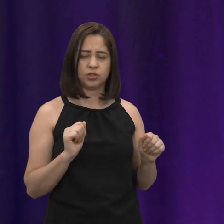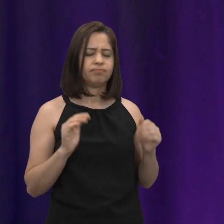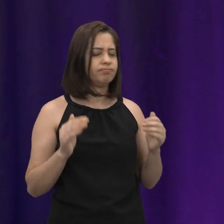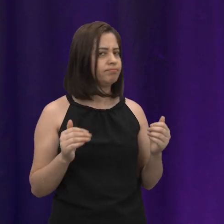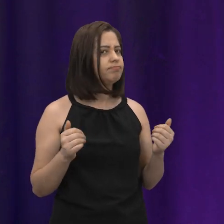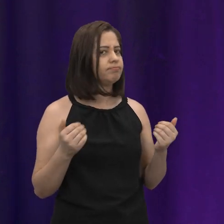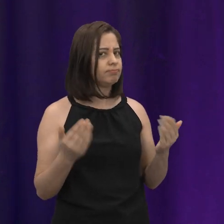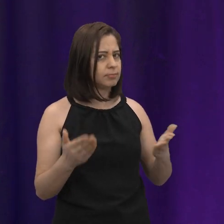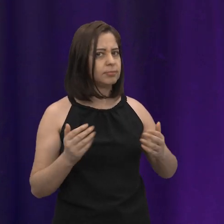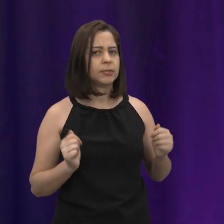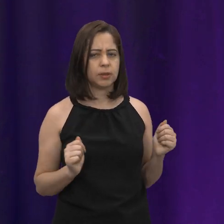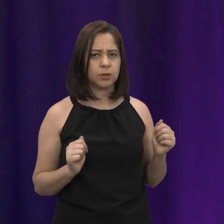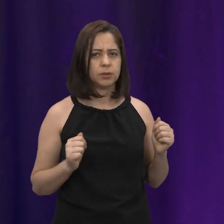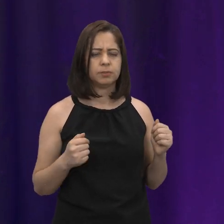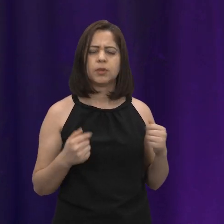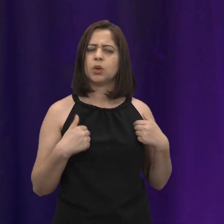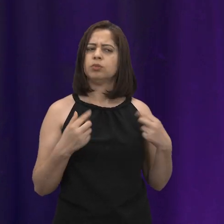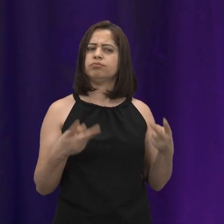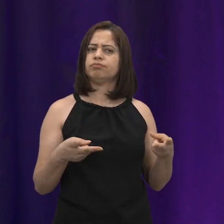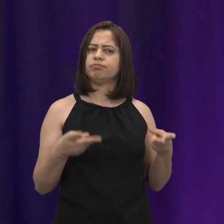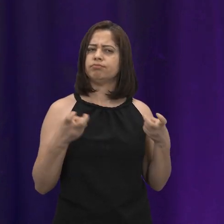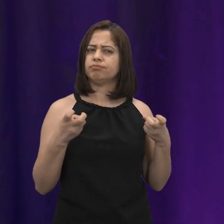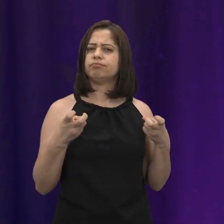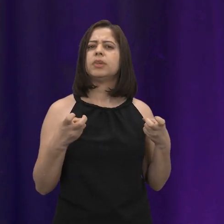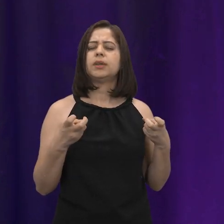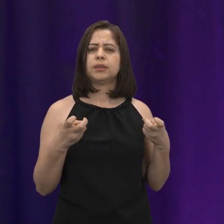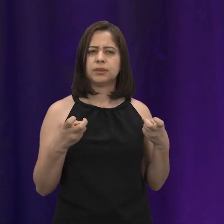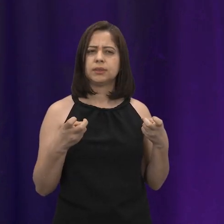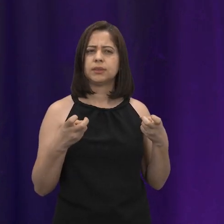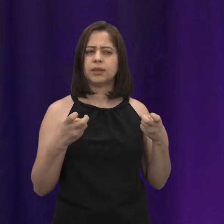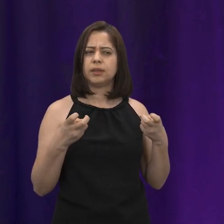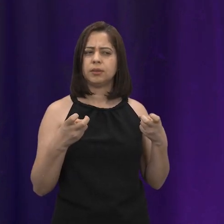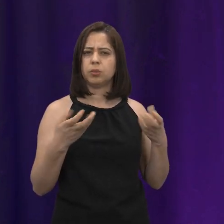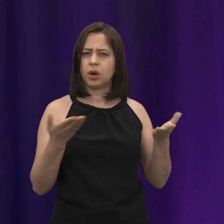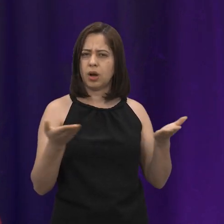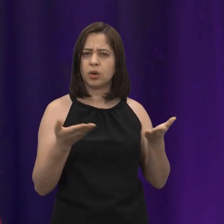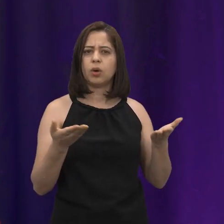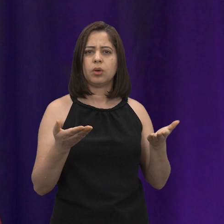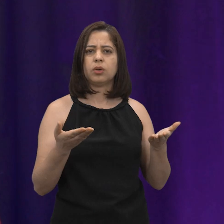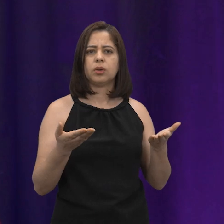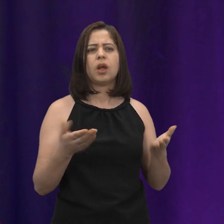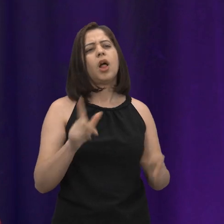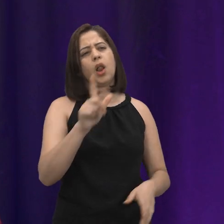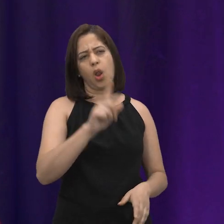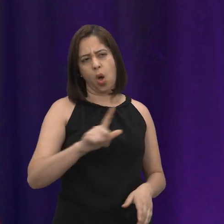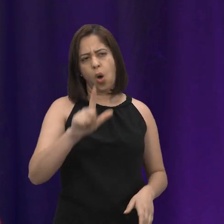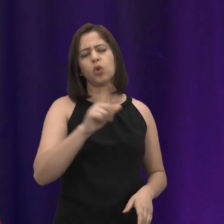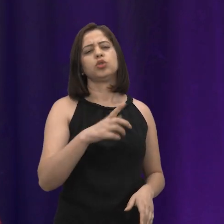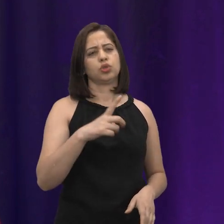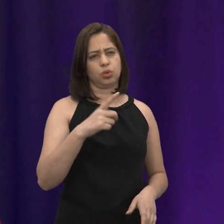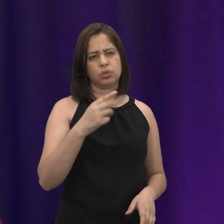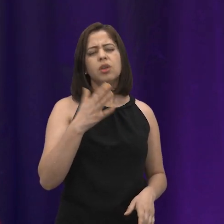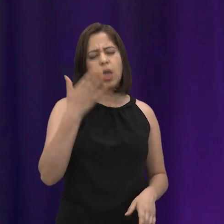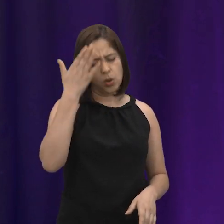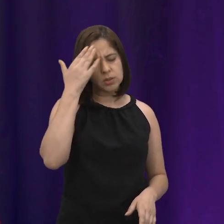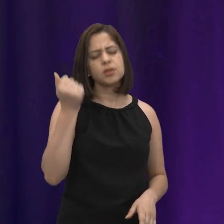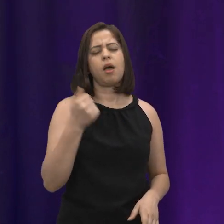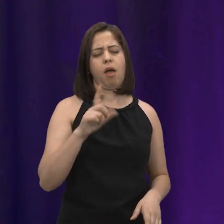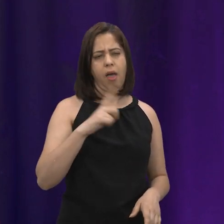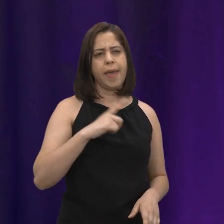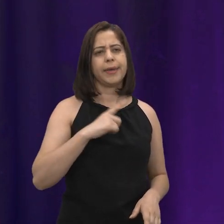Né? Então, assim, e outra, o que nós estamos assistindo, pelo menos assim, tudo bem que houve pandemia e houve uma série